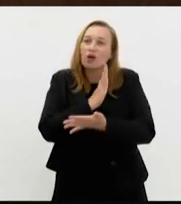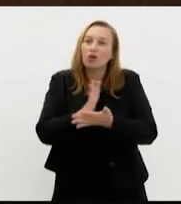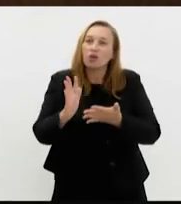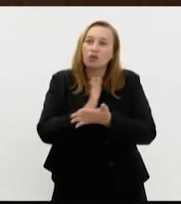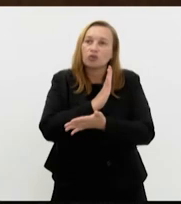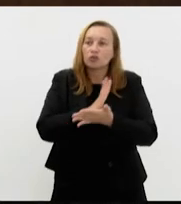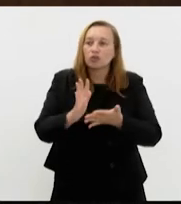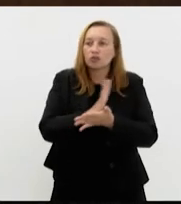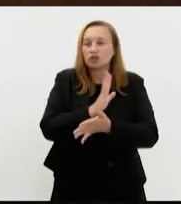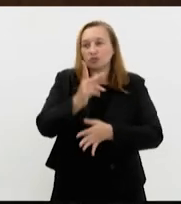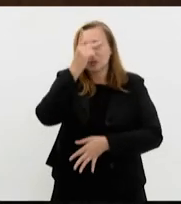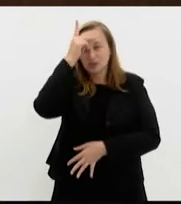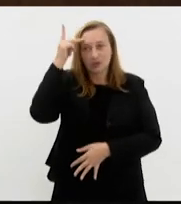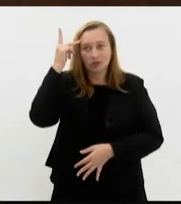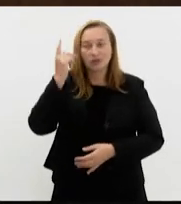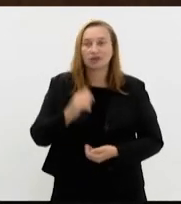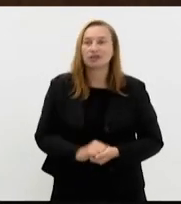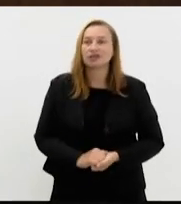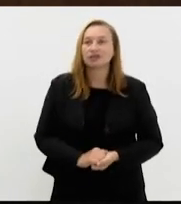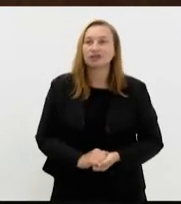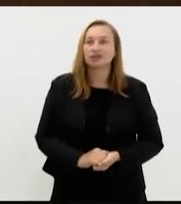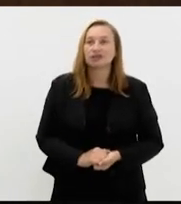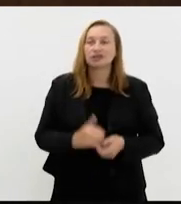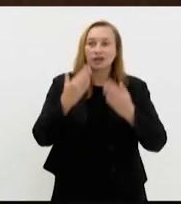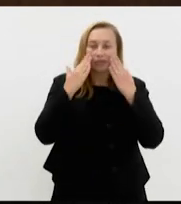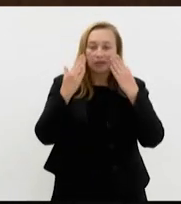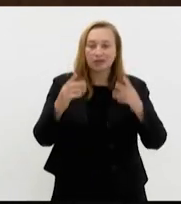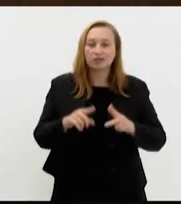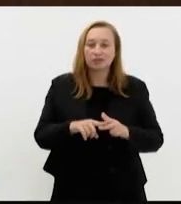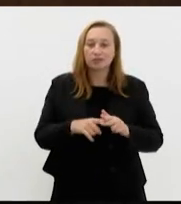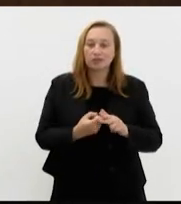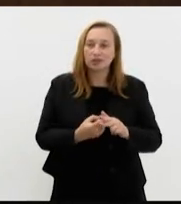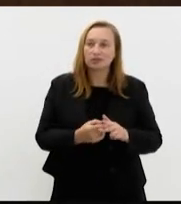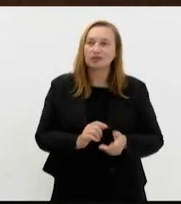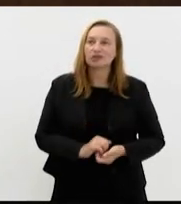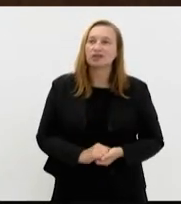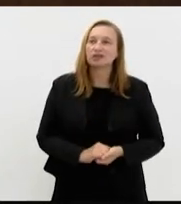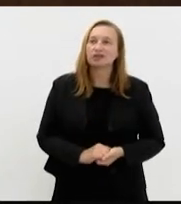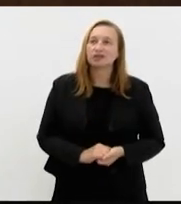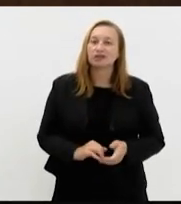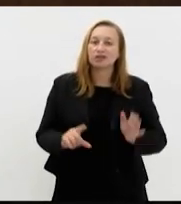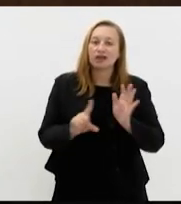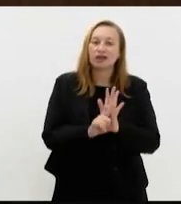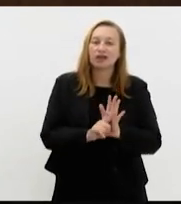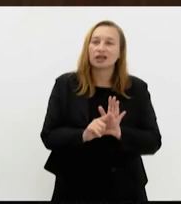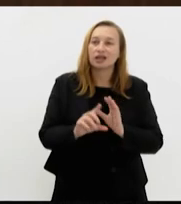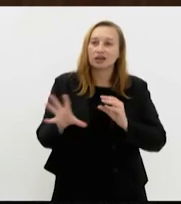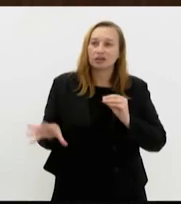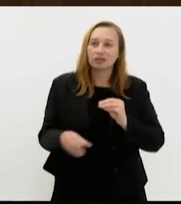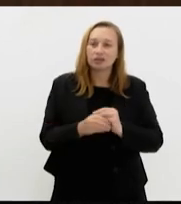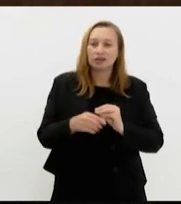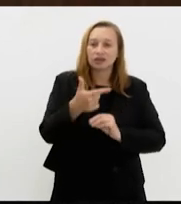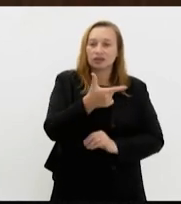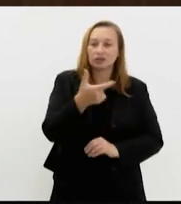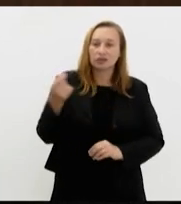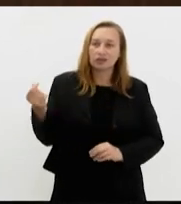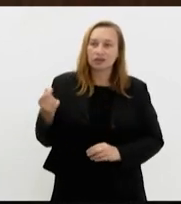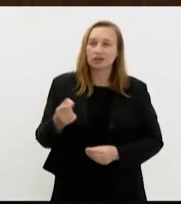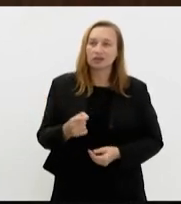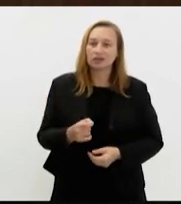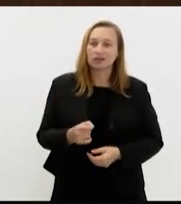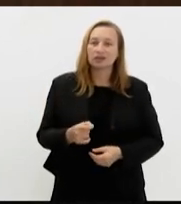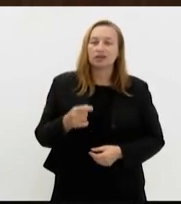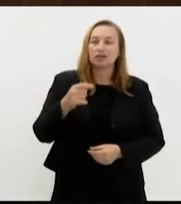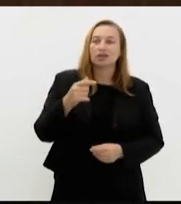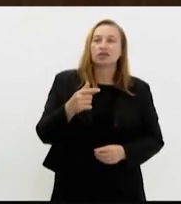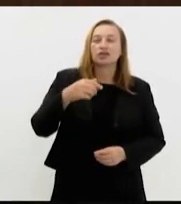orelha, está apresentando modificações à Lei Complementar 200, de